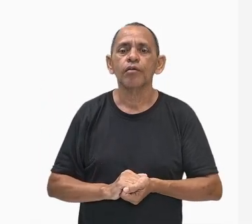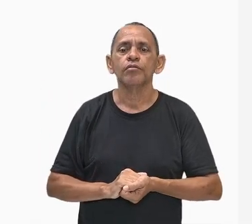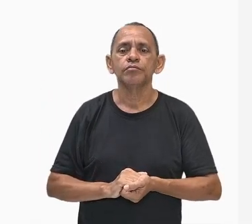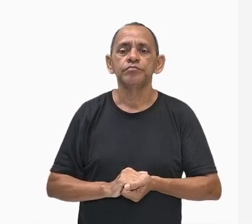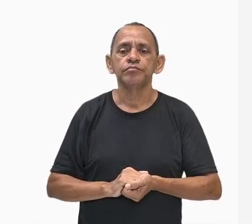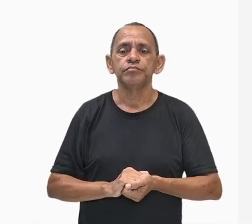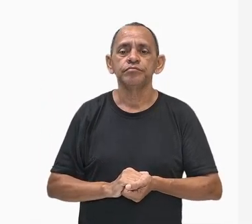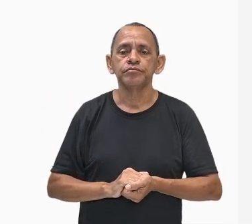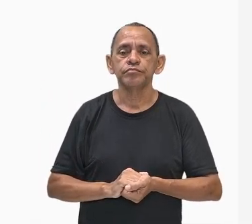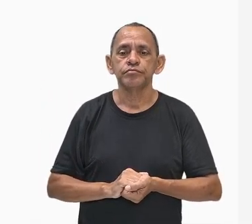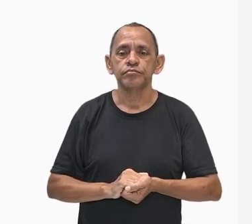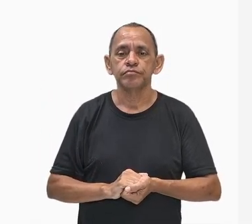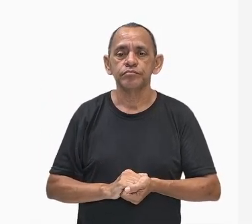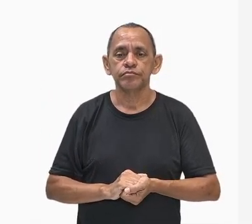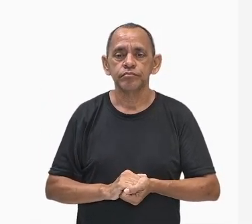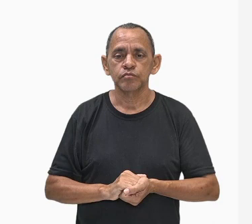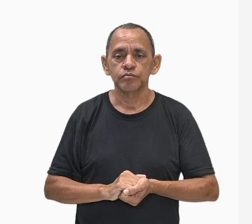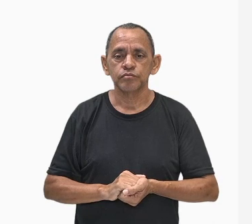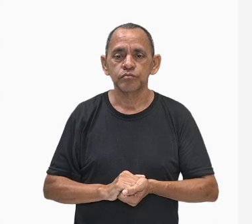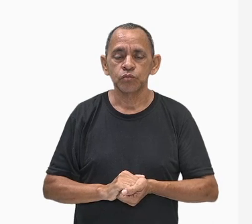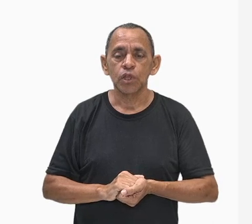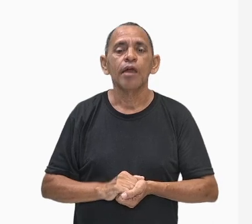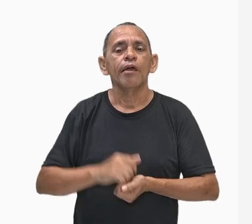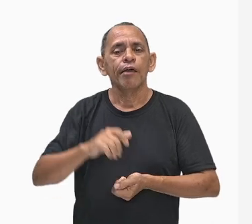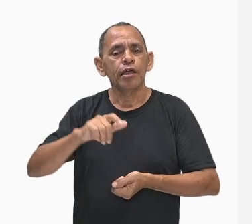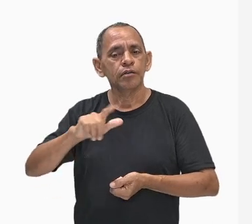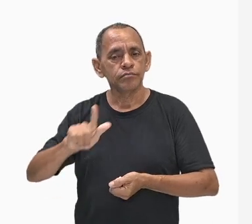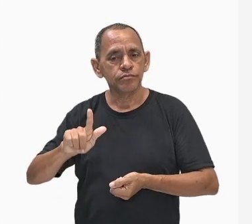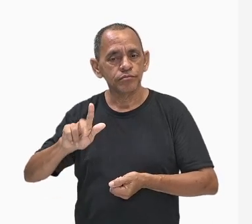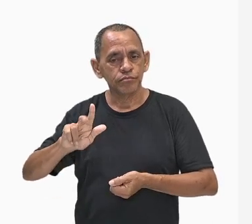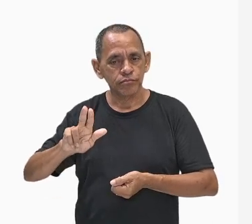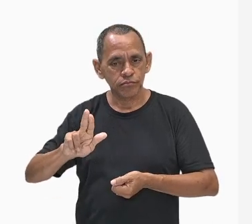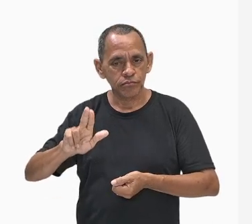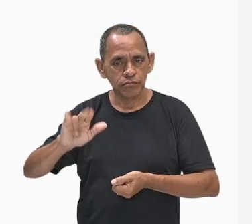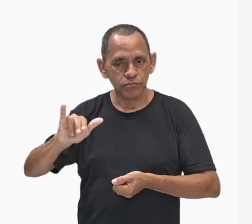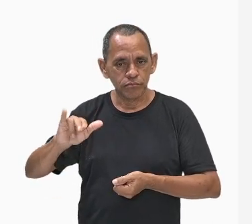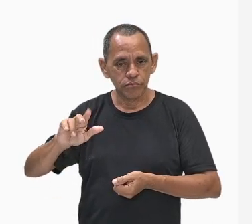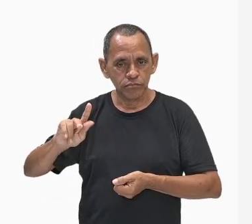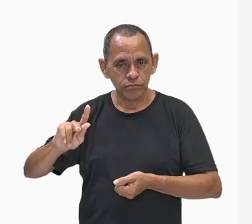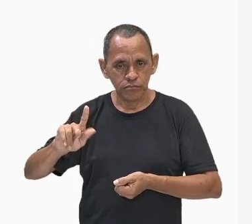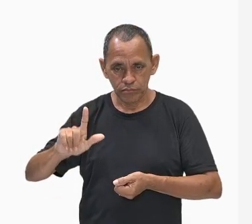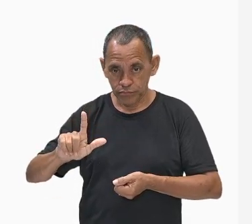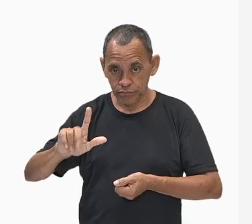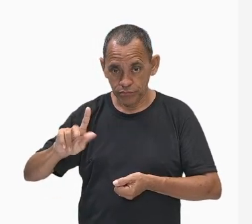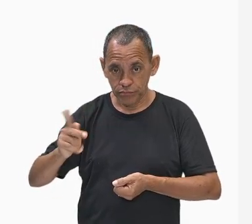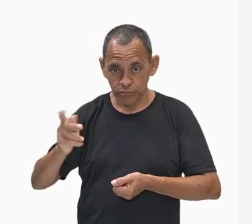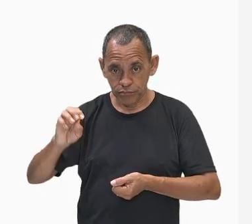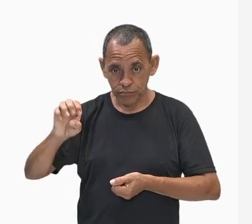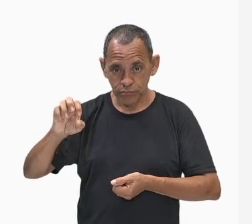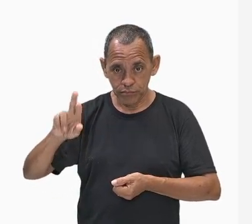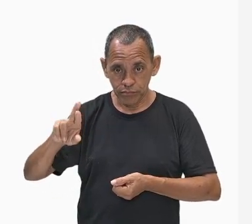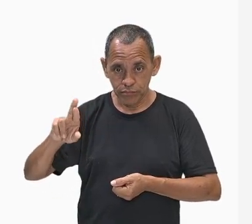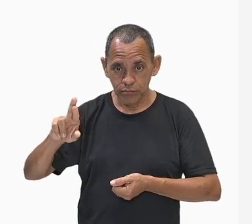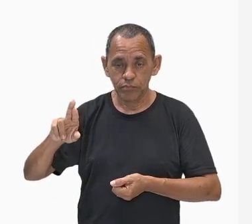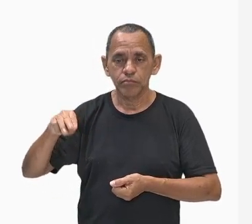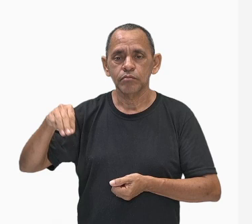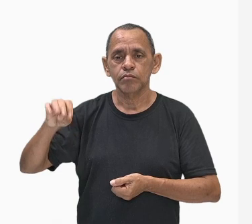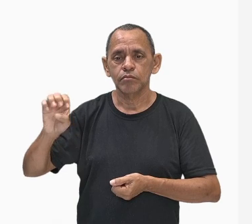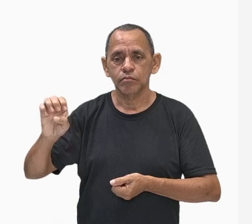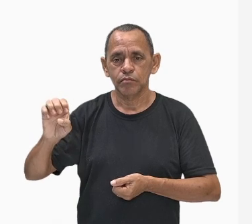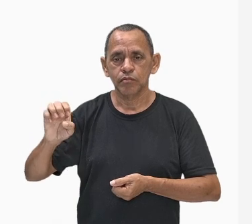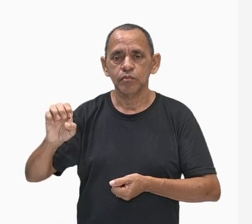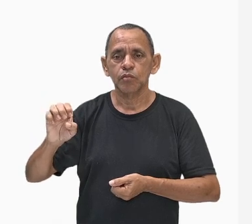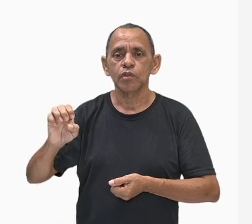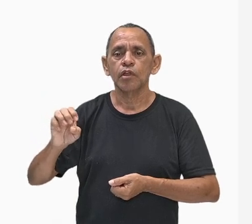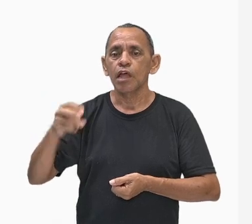Inglaterra, sendo chamado de Guilherme III. Porém, galera, essa aqui é interessante. Antes da coroação, os